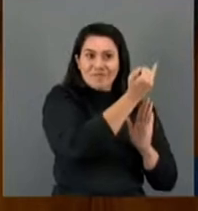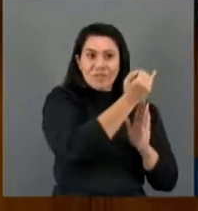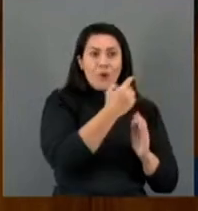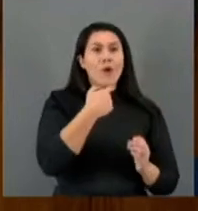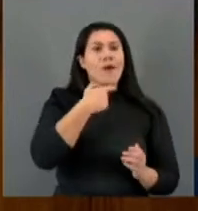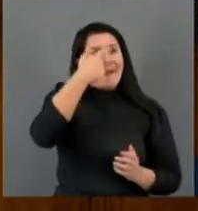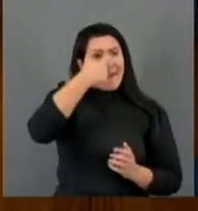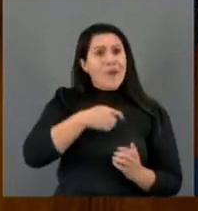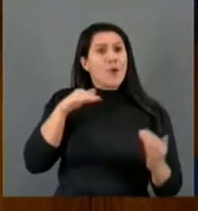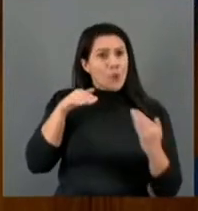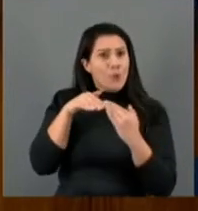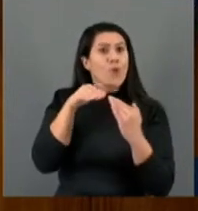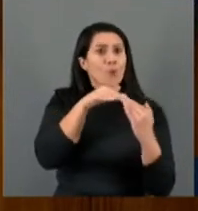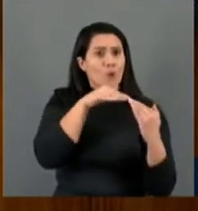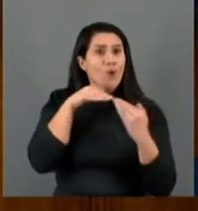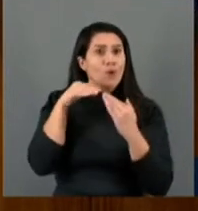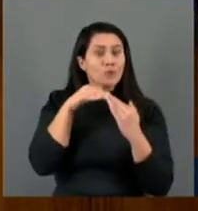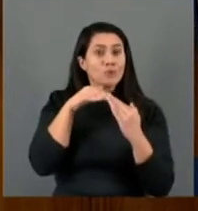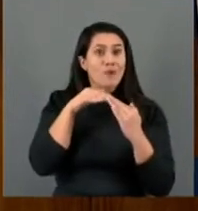há